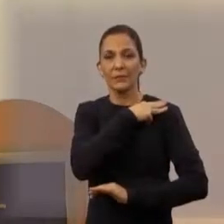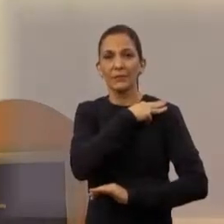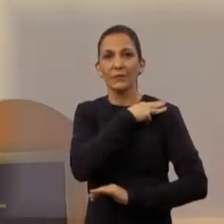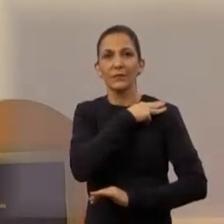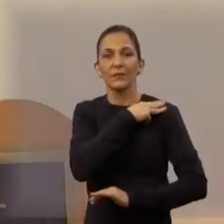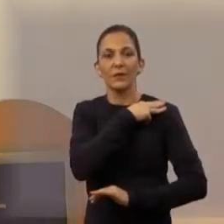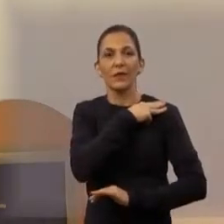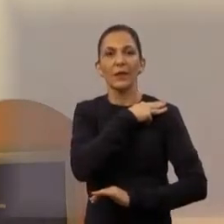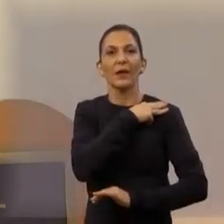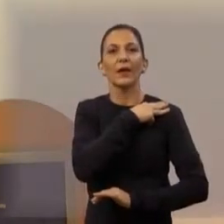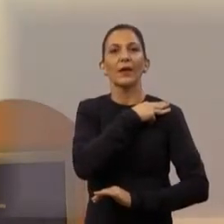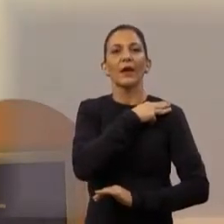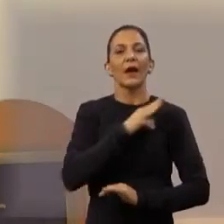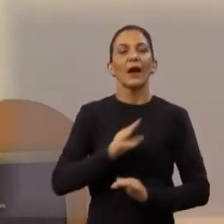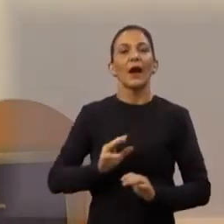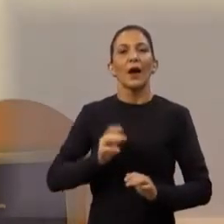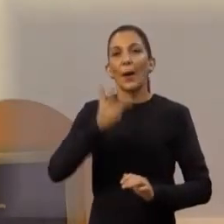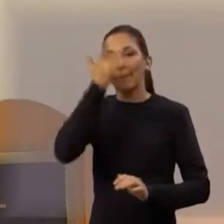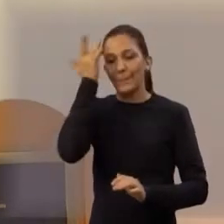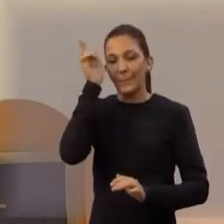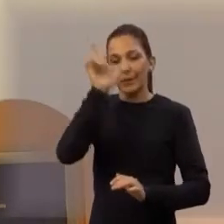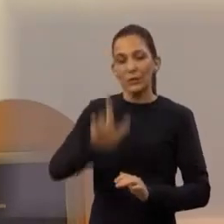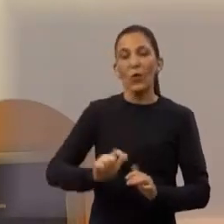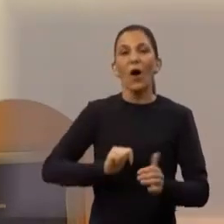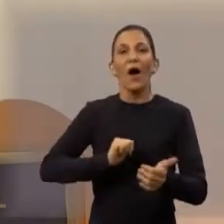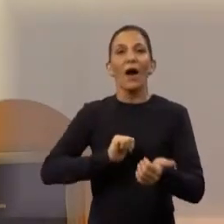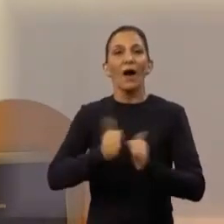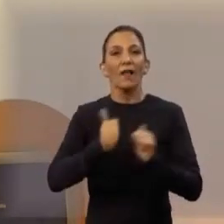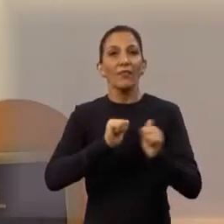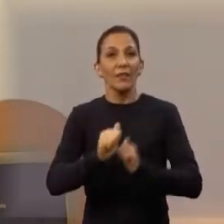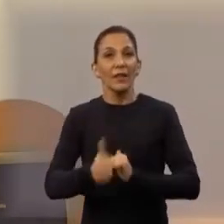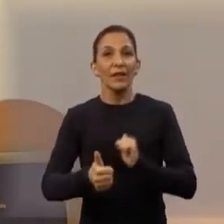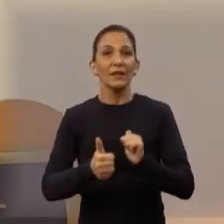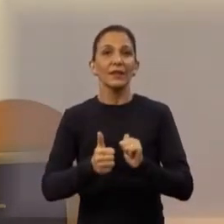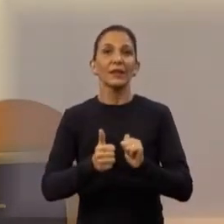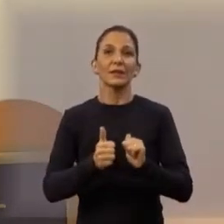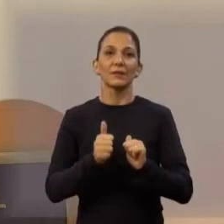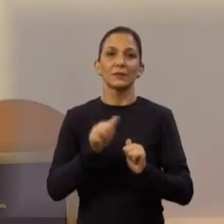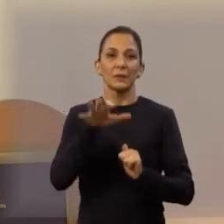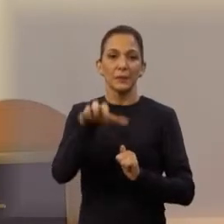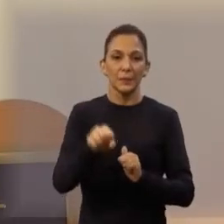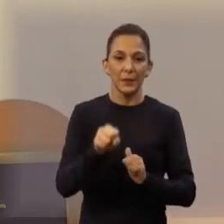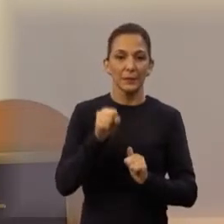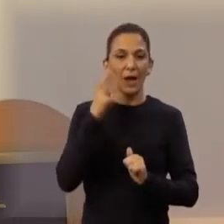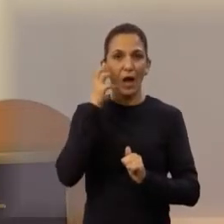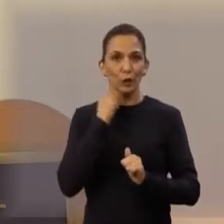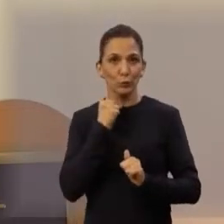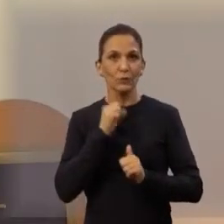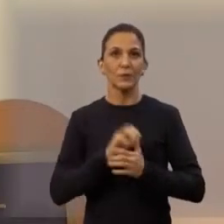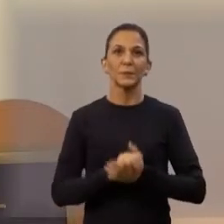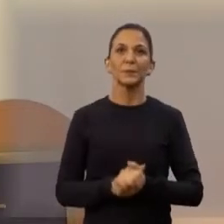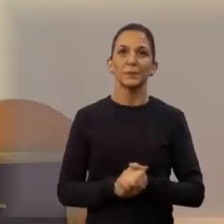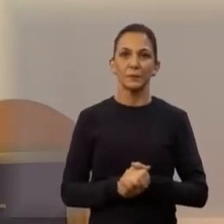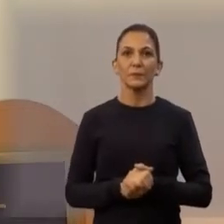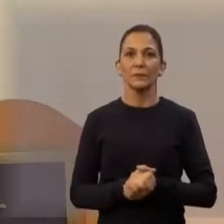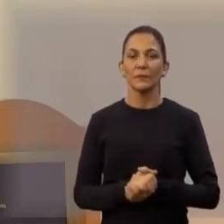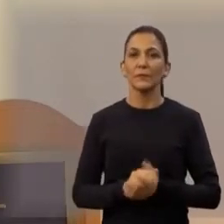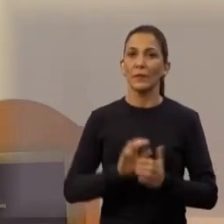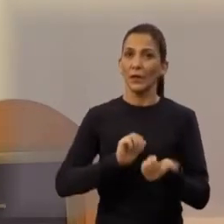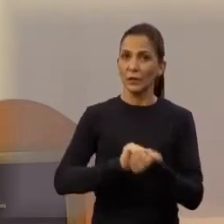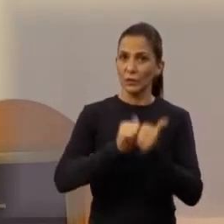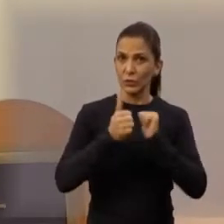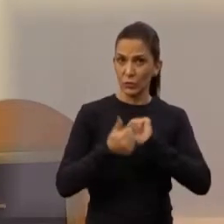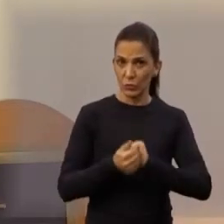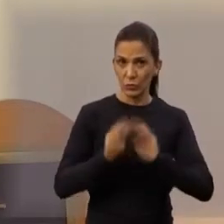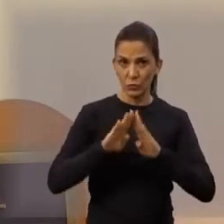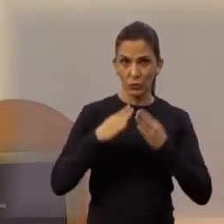atleta primeiramente eu vou ler aqui o funcionamento dessa escolinha de futebol tá a escolinha de